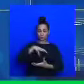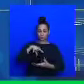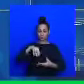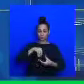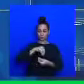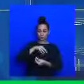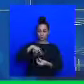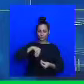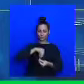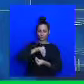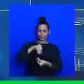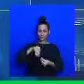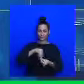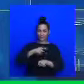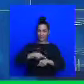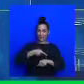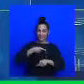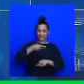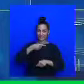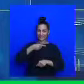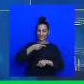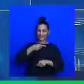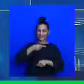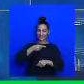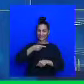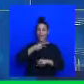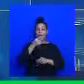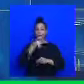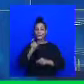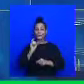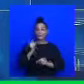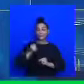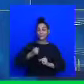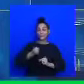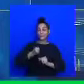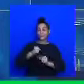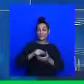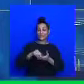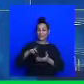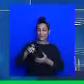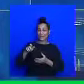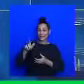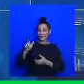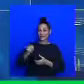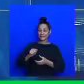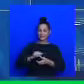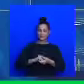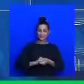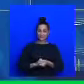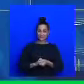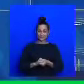girando. Embaralhando agora! A última dezena da Mega Sena.